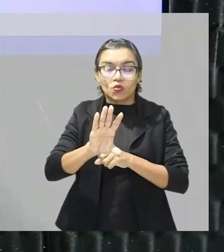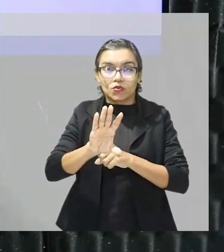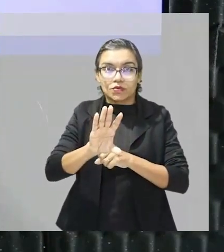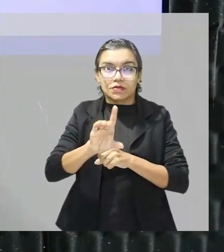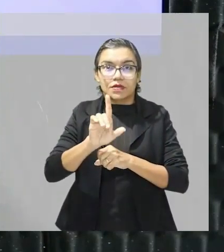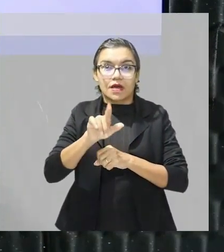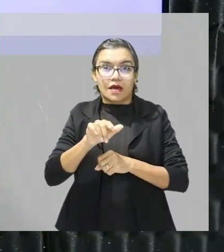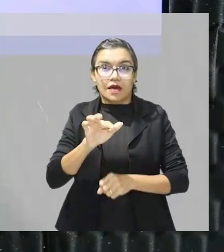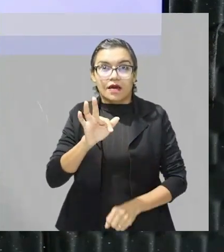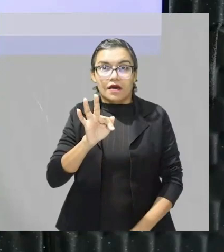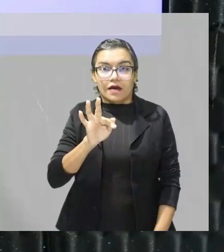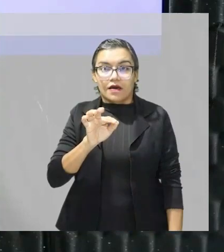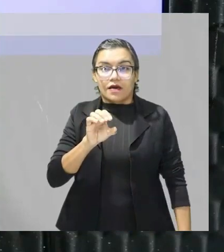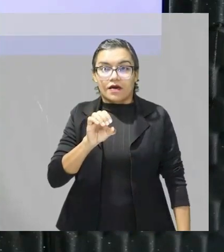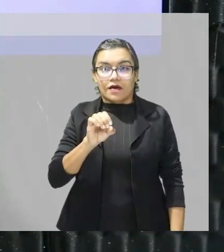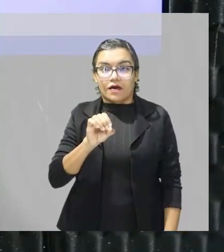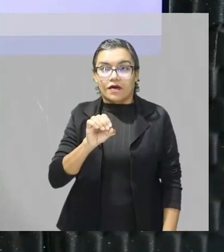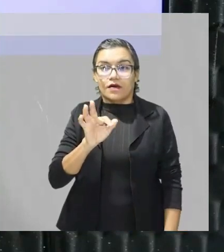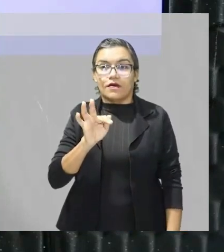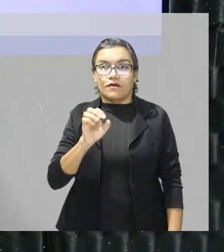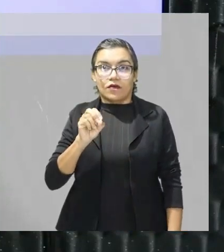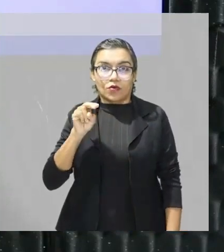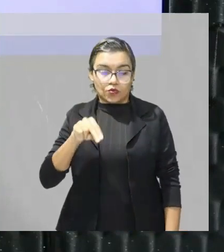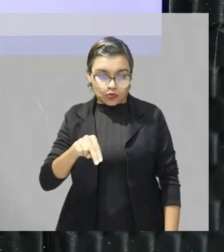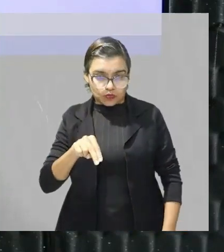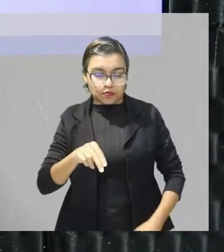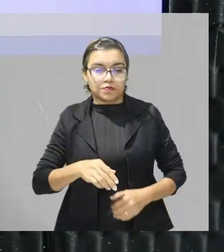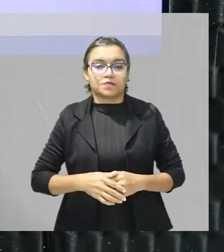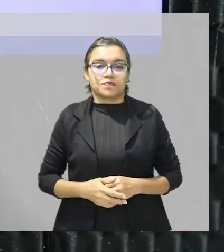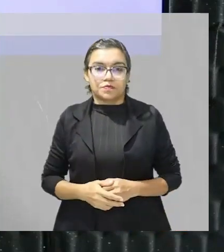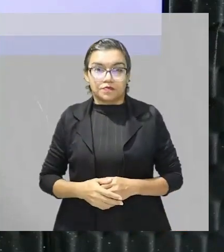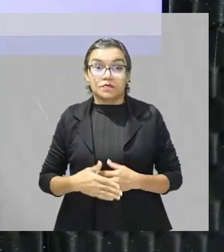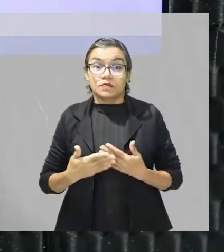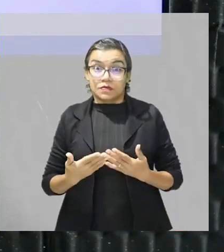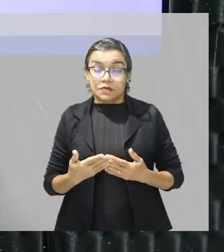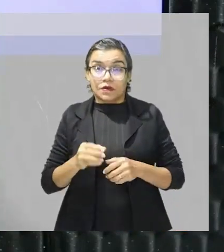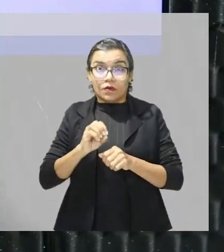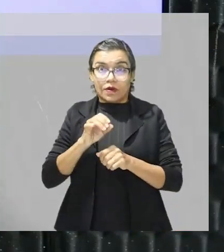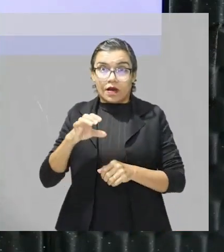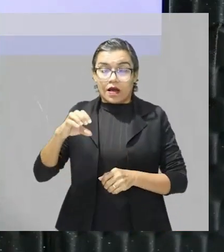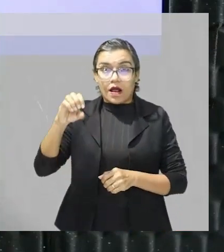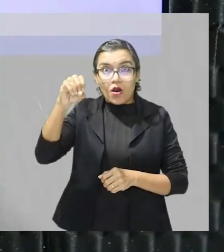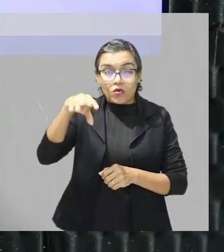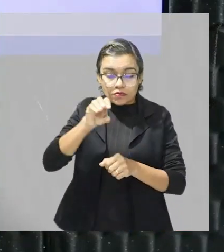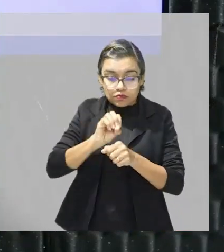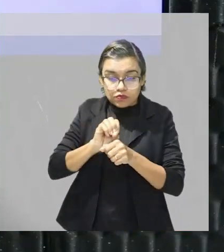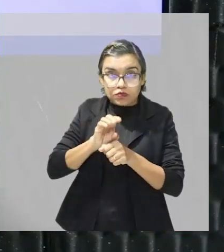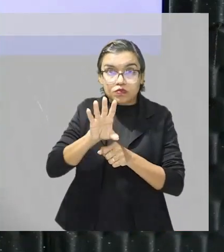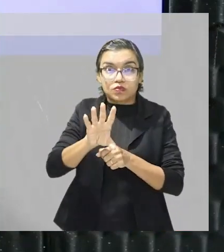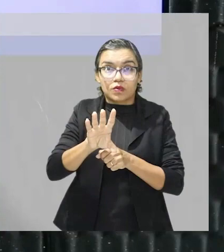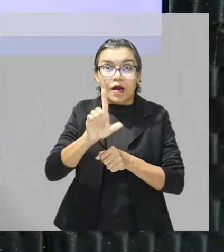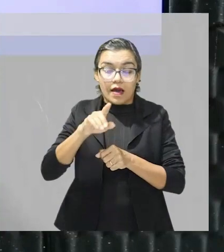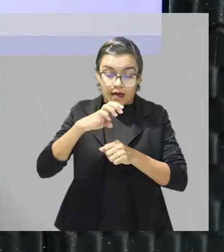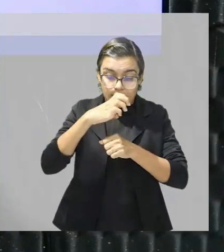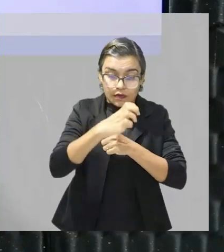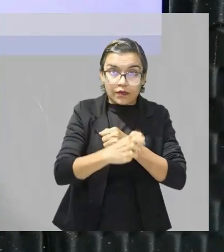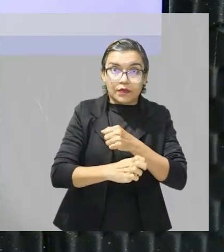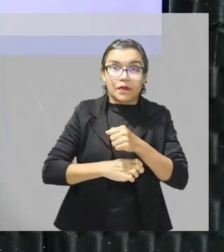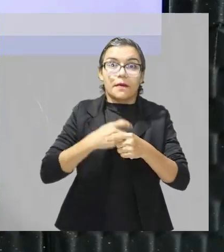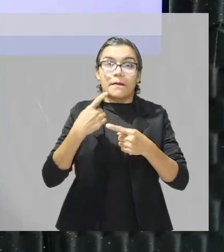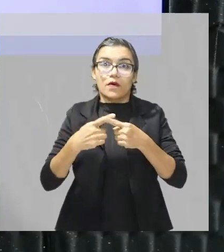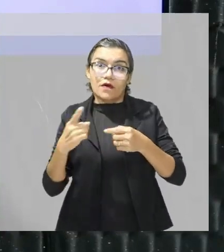são fótons Ok então o que acontece a emissão da luz se deve ao fato dos elétrons